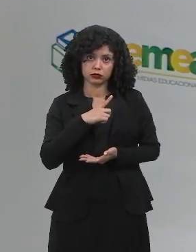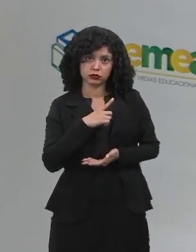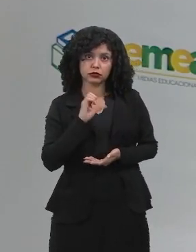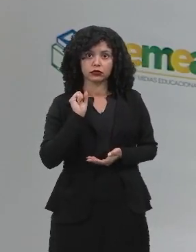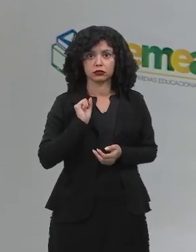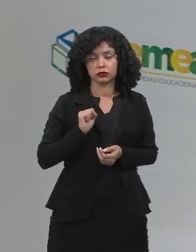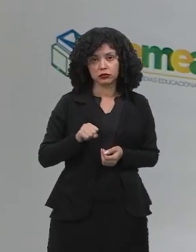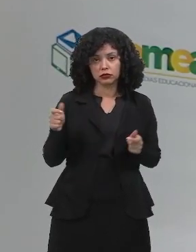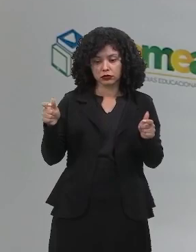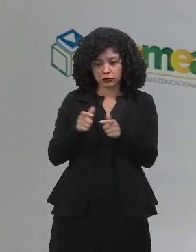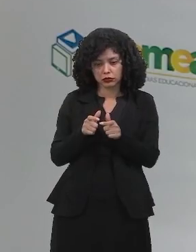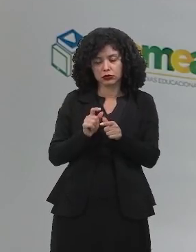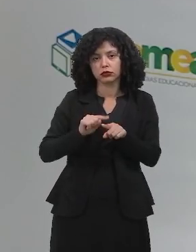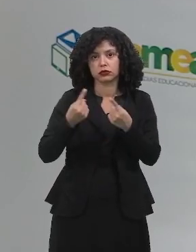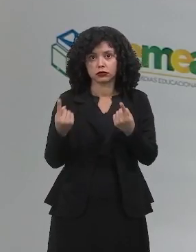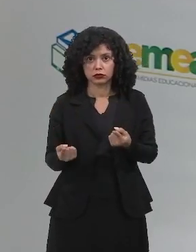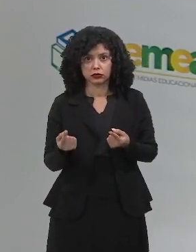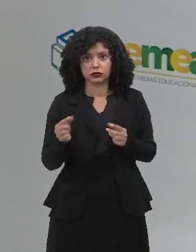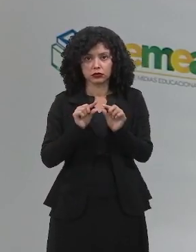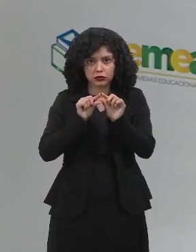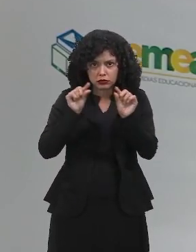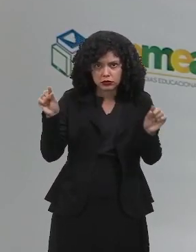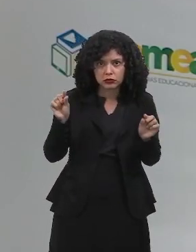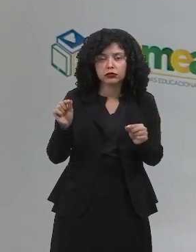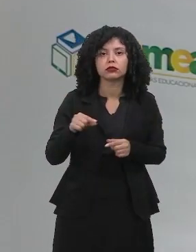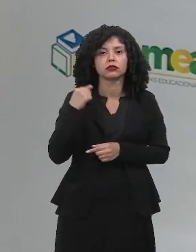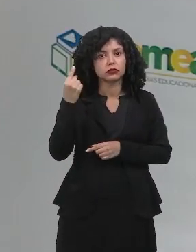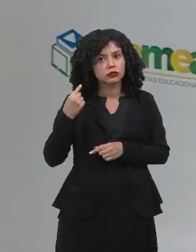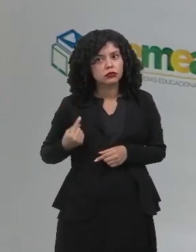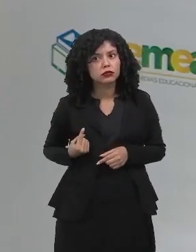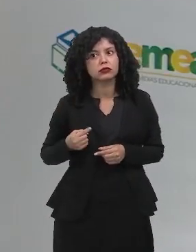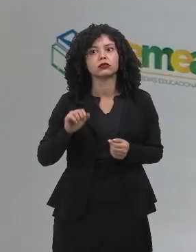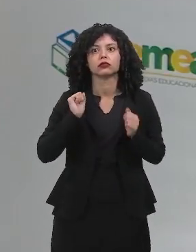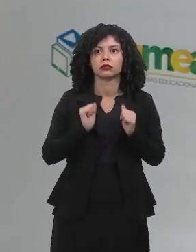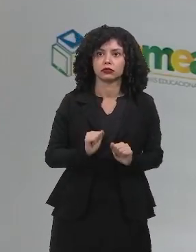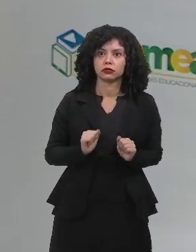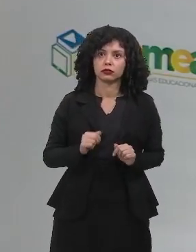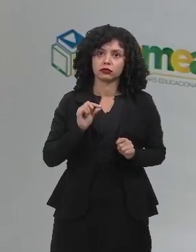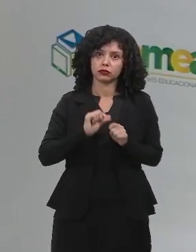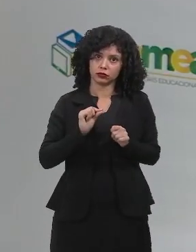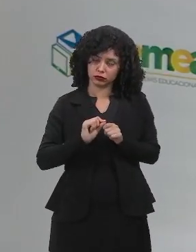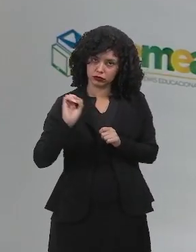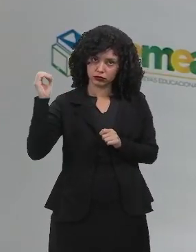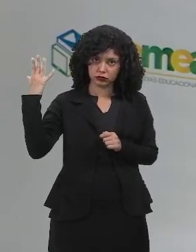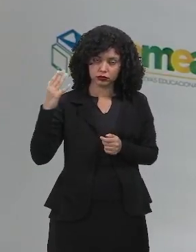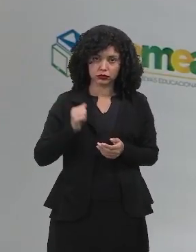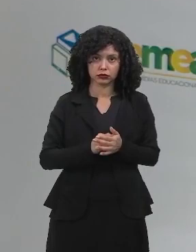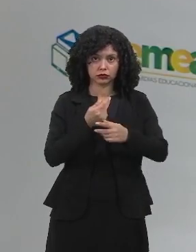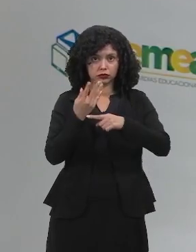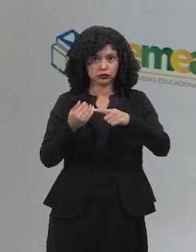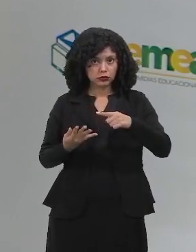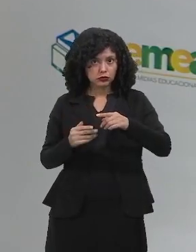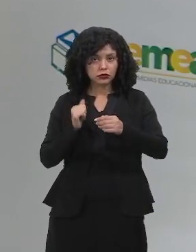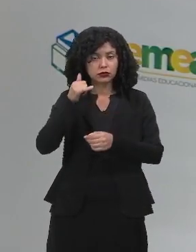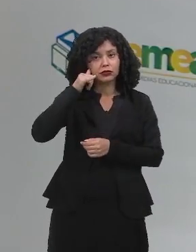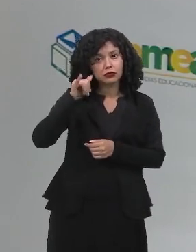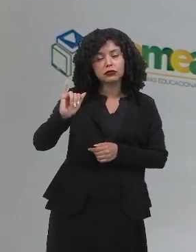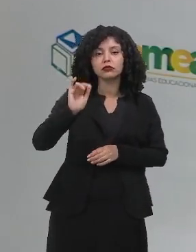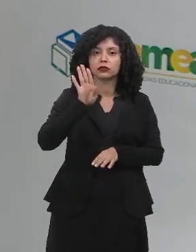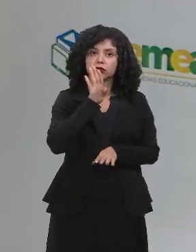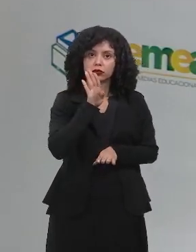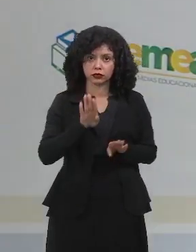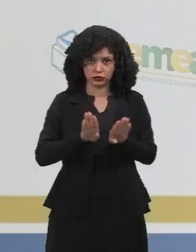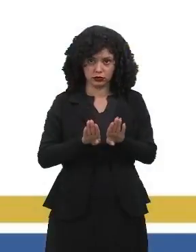seja menor ou mais fino do que um fio de cabelo. Muito importante, para que dessa forma ocorra a difração. Aqui a gente quer evitar